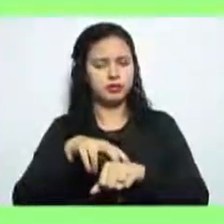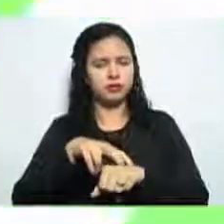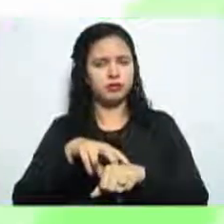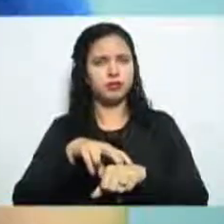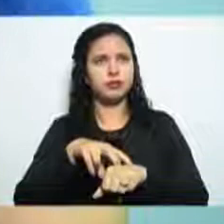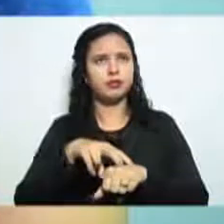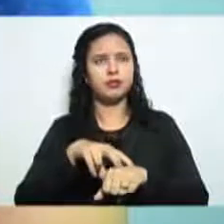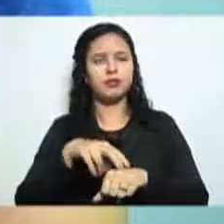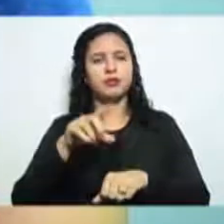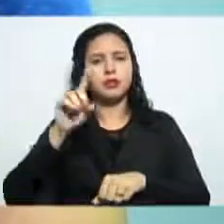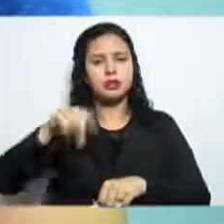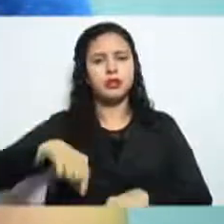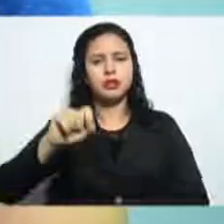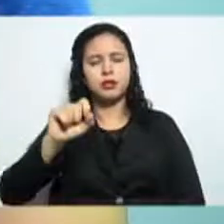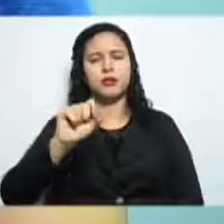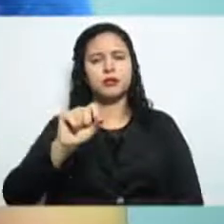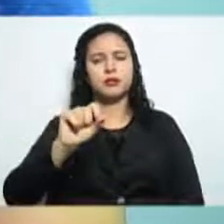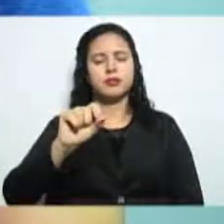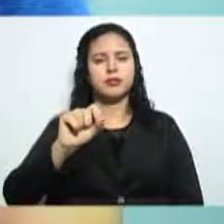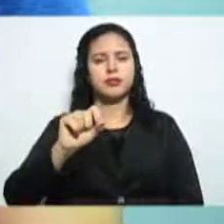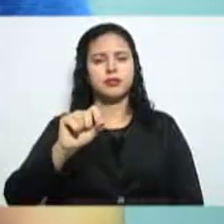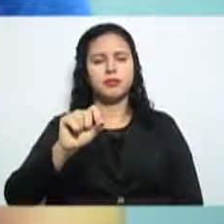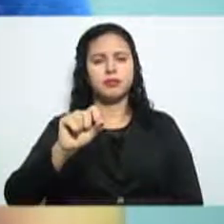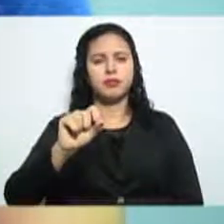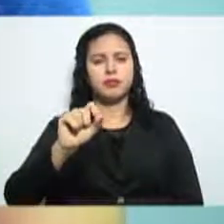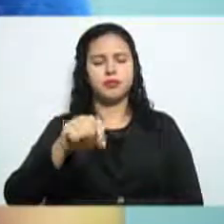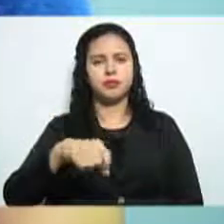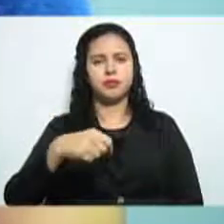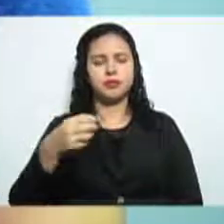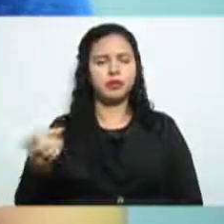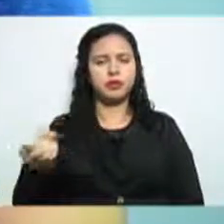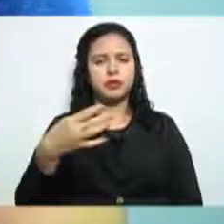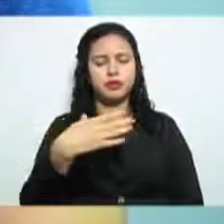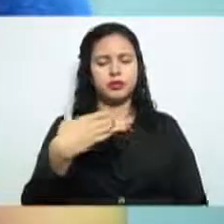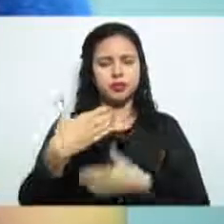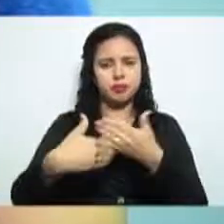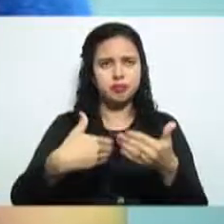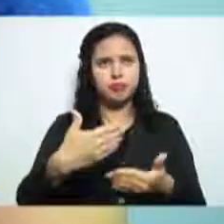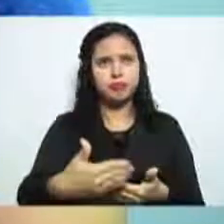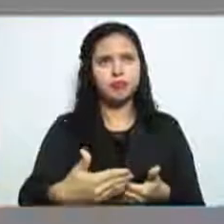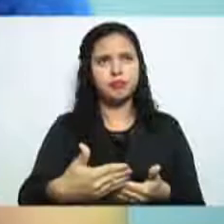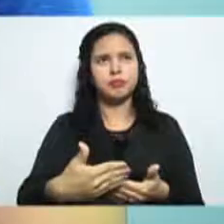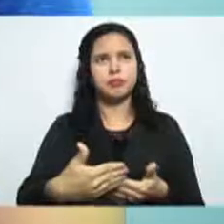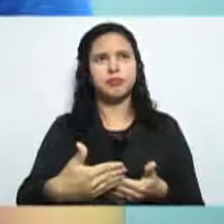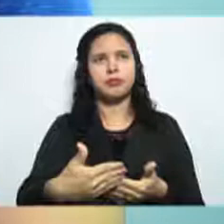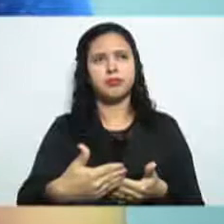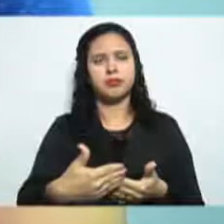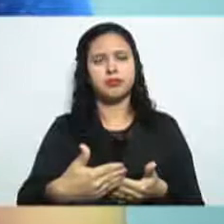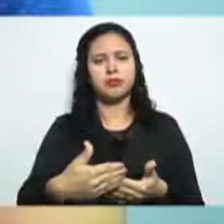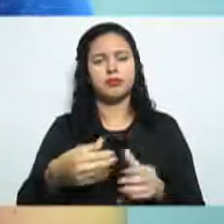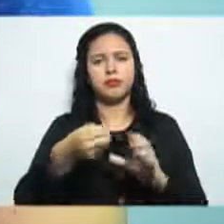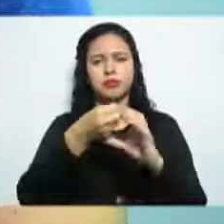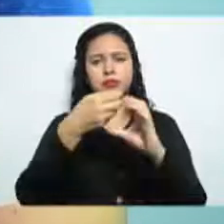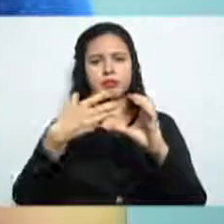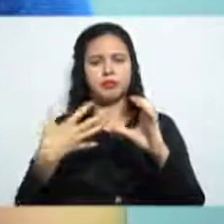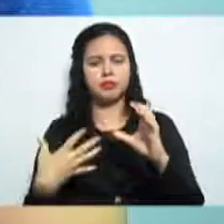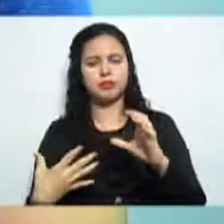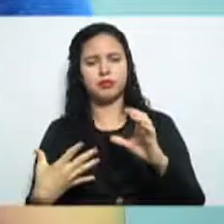A Revolução Verde foi digamos assim, um fenômeno, né, um processo que ficou